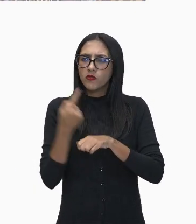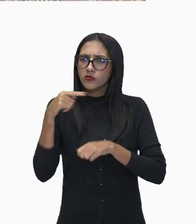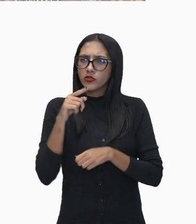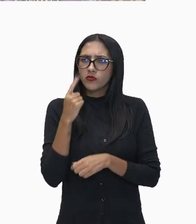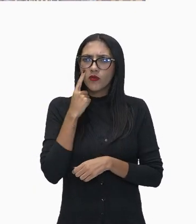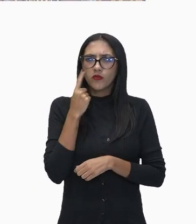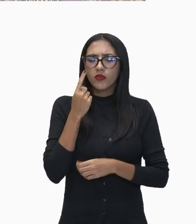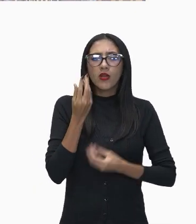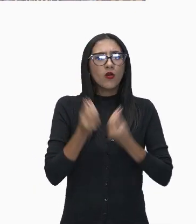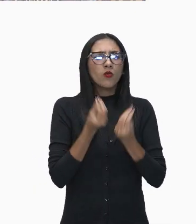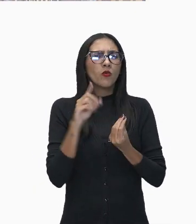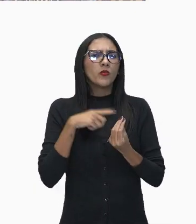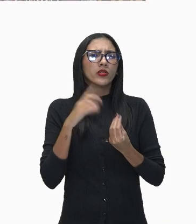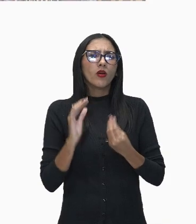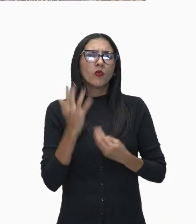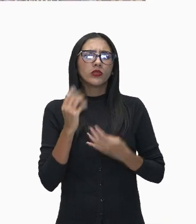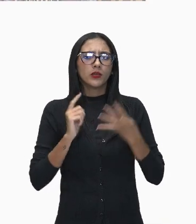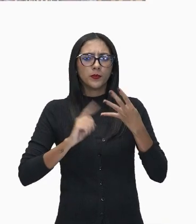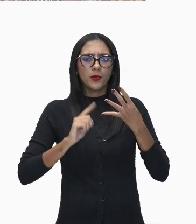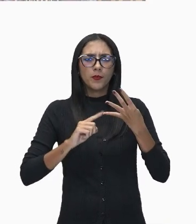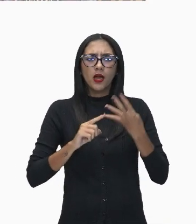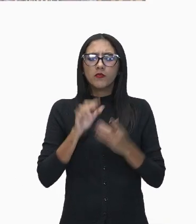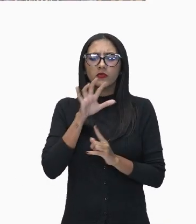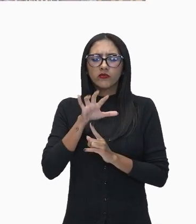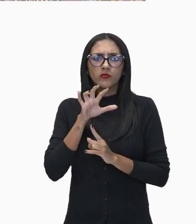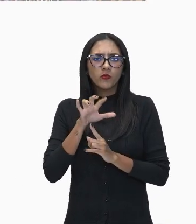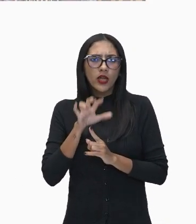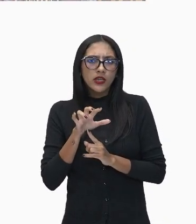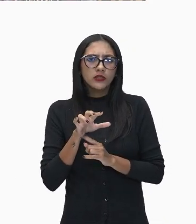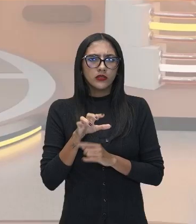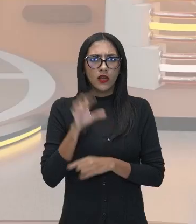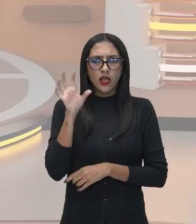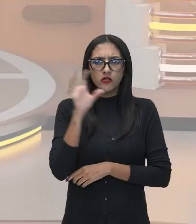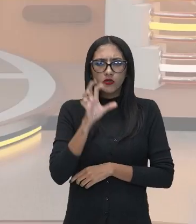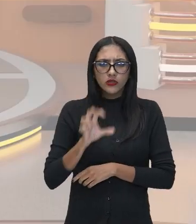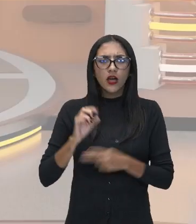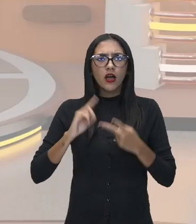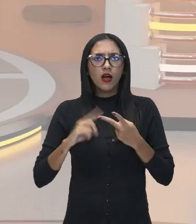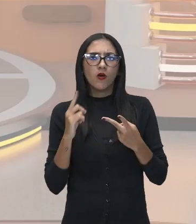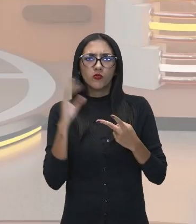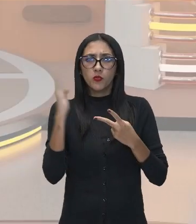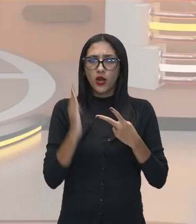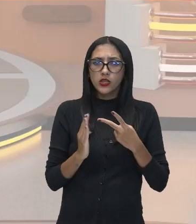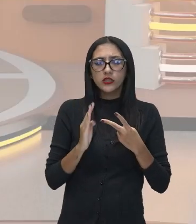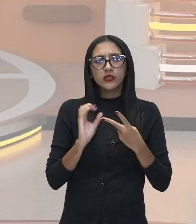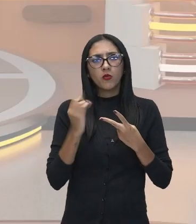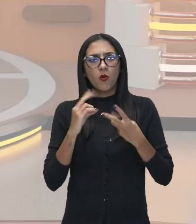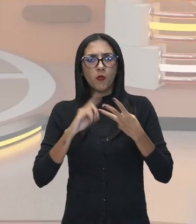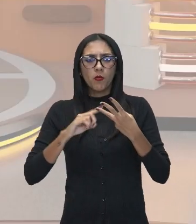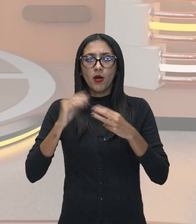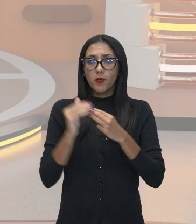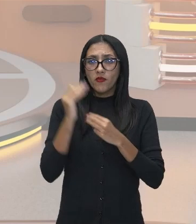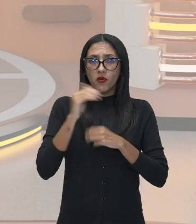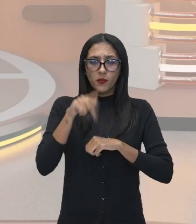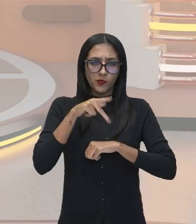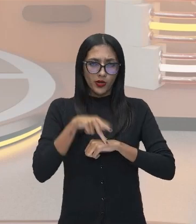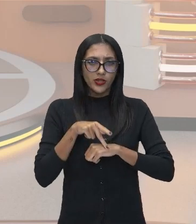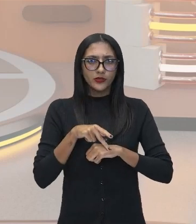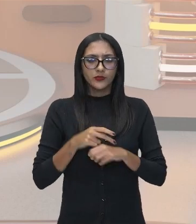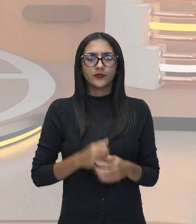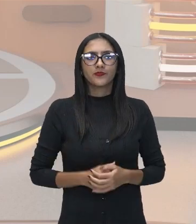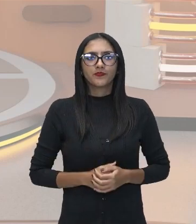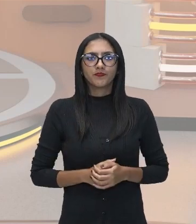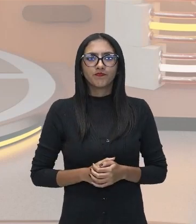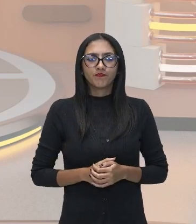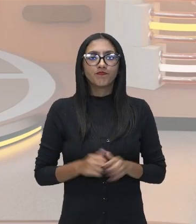sobre essas influências, como que elas funcionam, para que vocês entendam direitinho como que isso funciona. Tudo bem? Mas